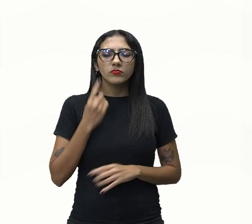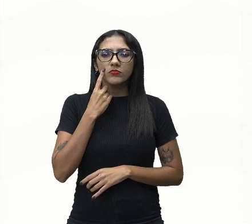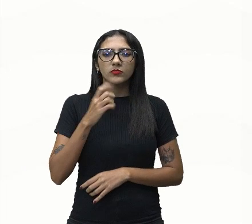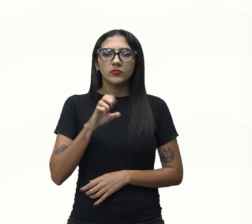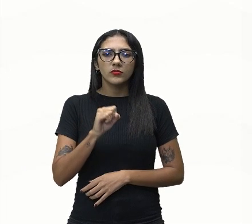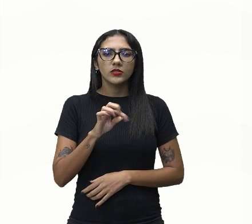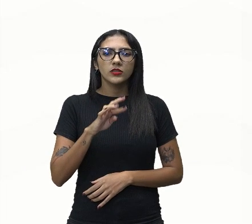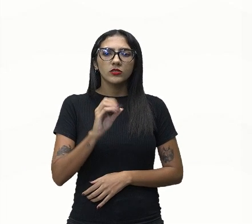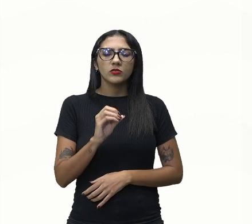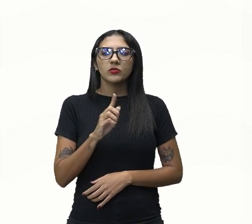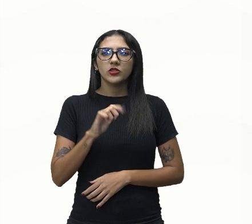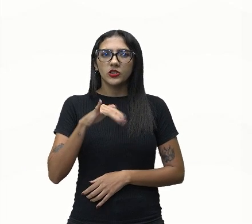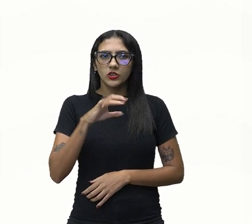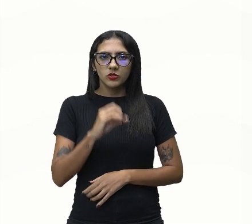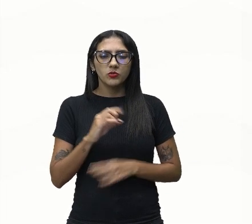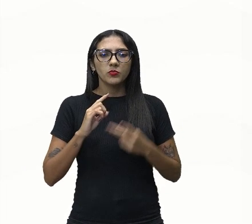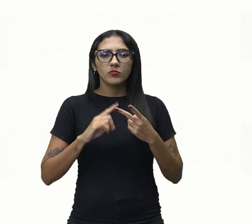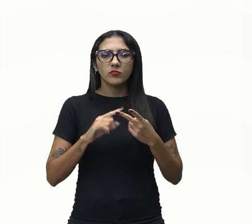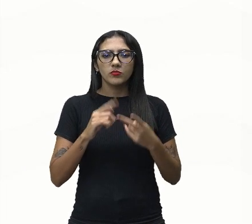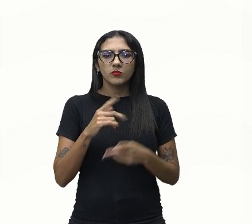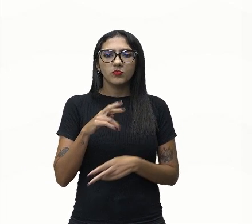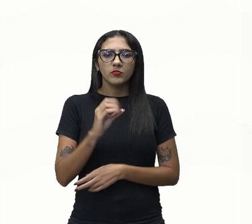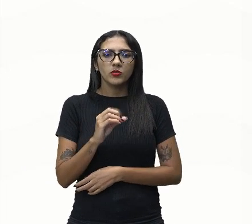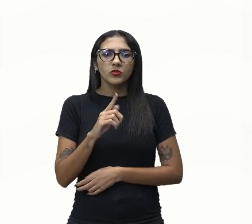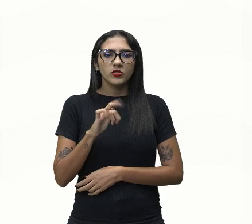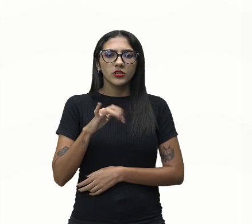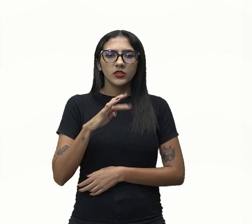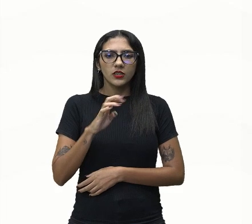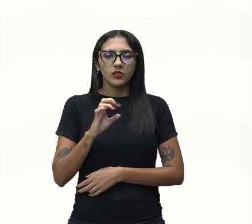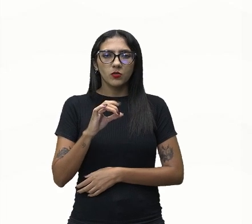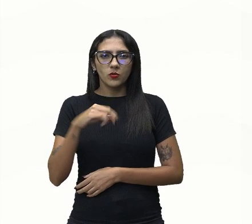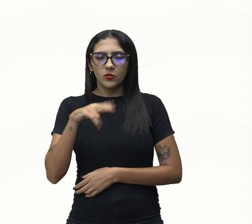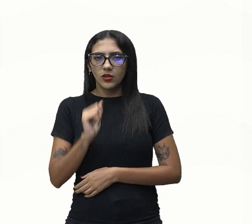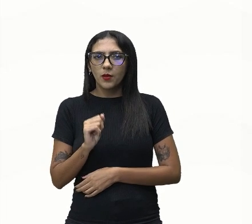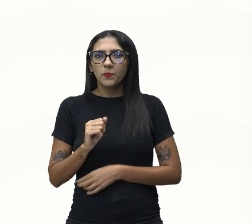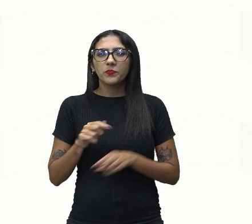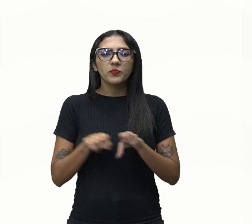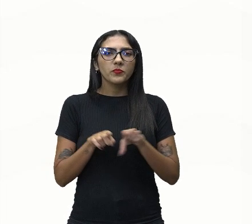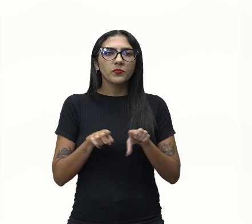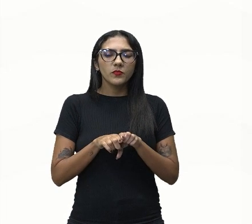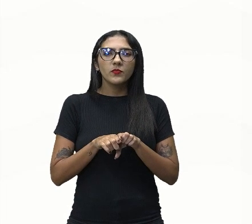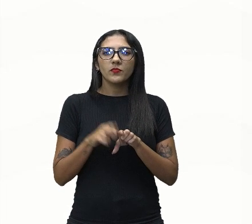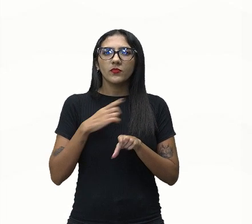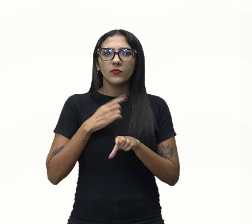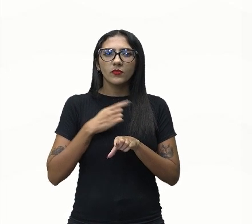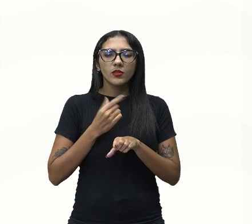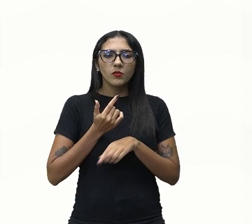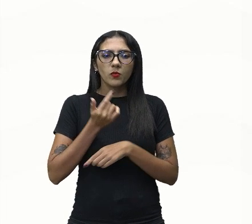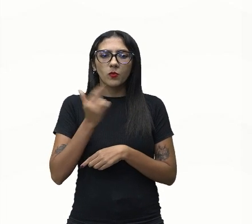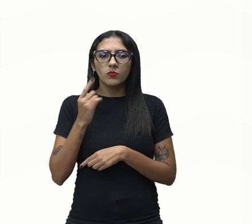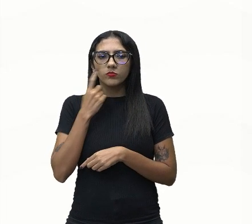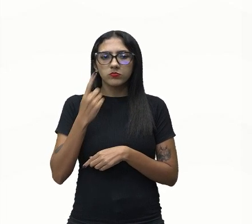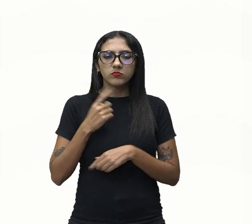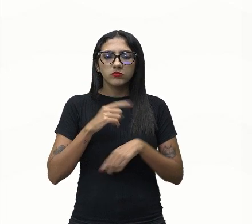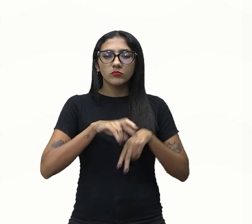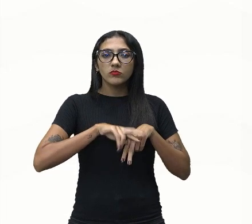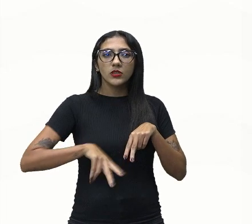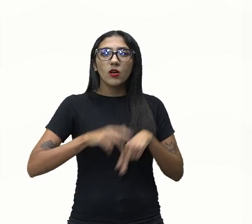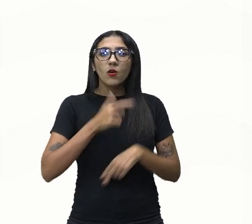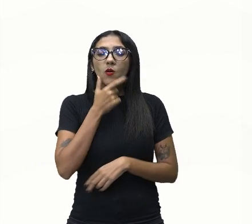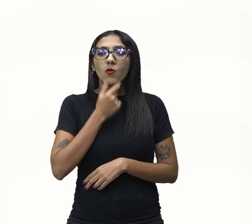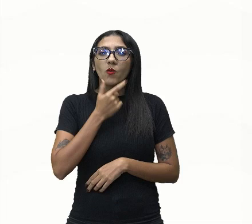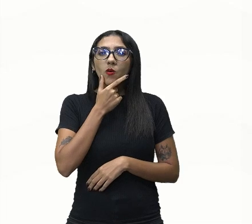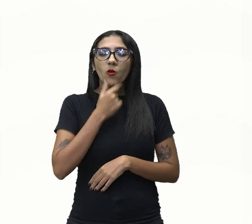estrogênio e progesterona. Os testículos, que a gente observa aqui na representação do sistema reprodutor